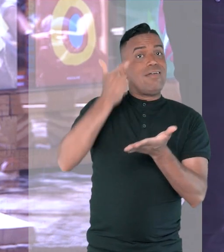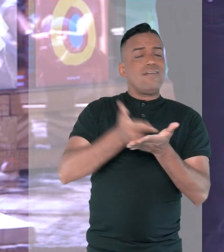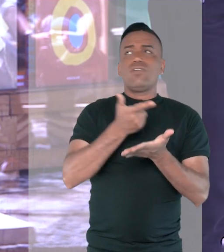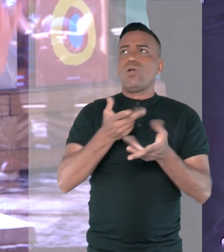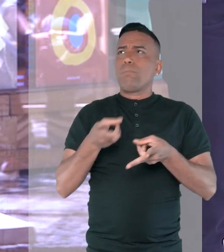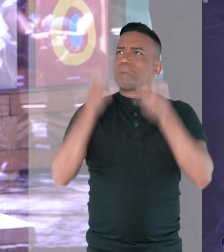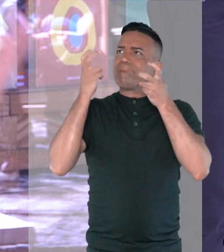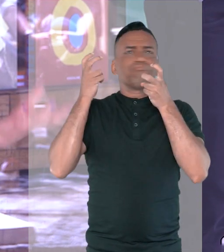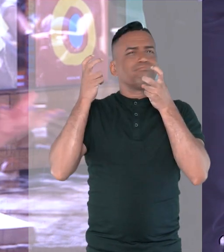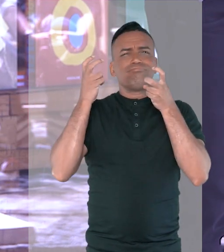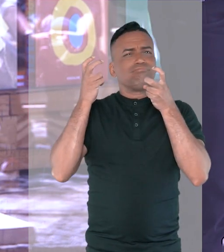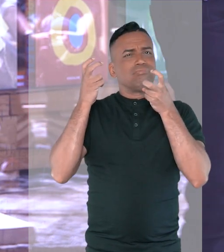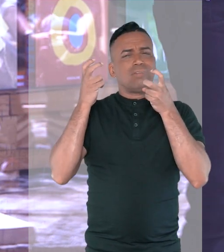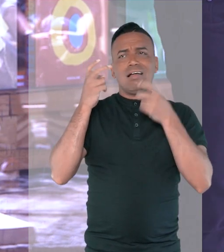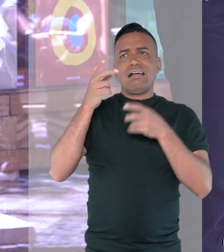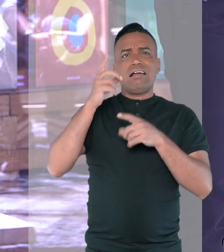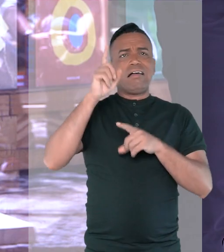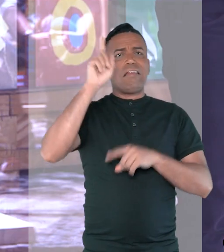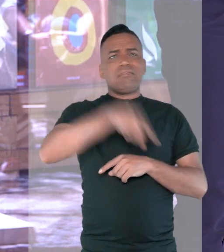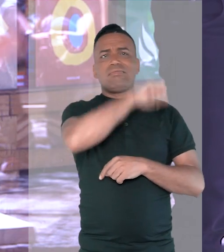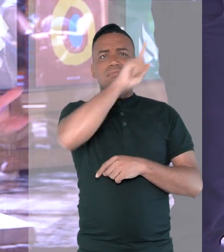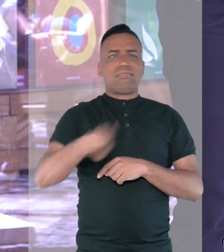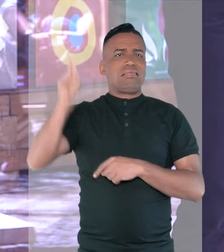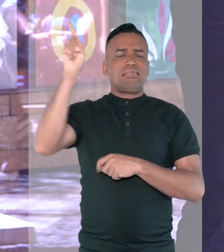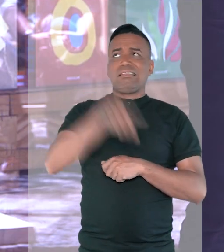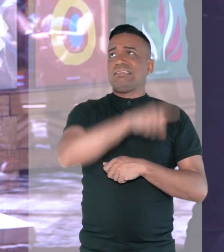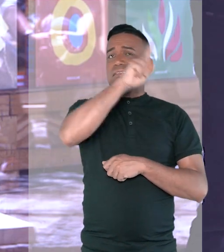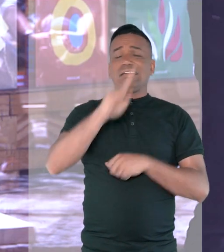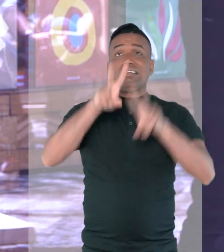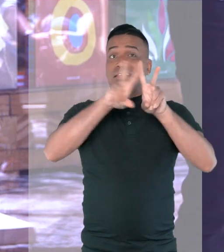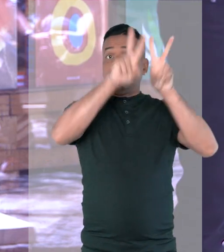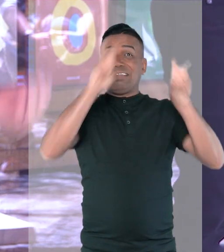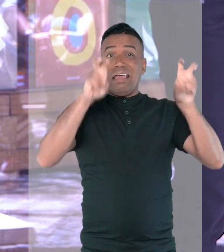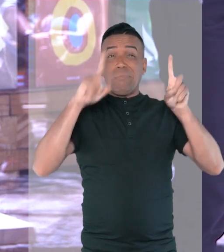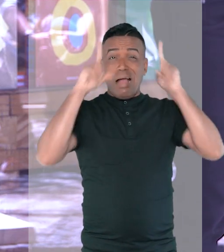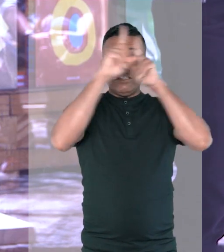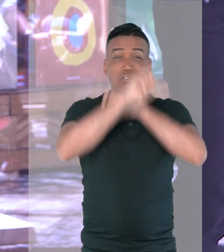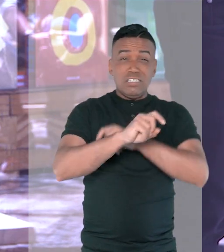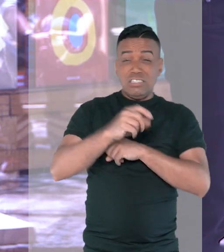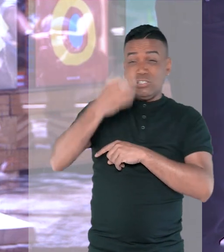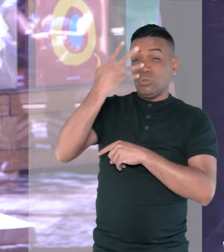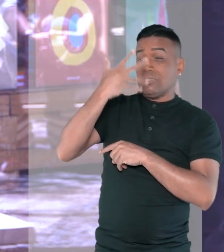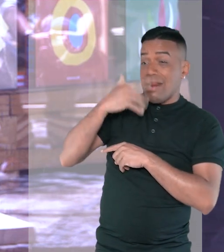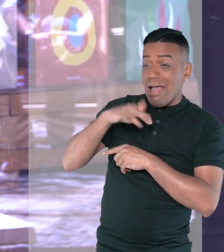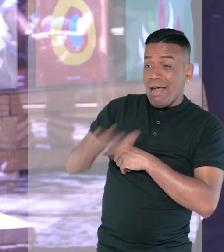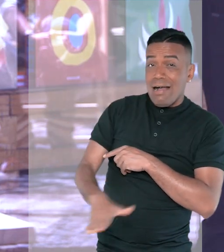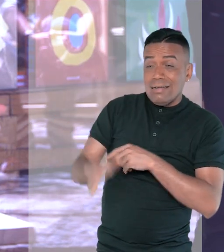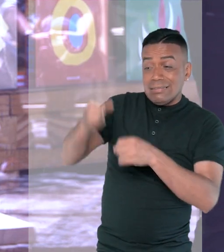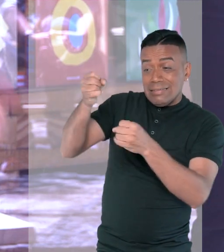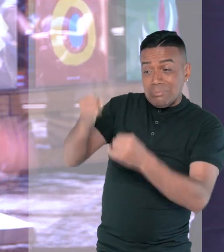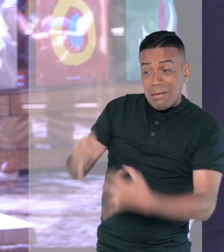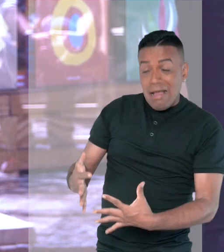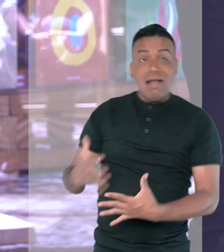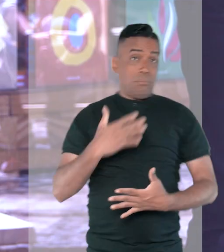percebia, e ainda percebo, uma grande negação de falar sobre coisas difíceis com crianças, de falar sobre